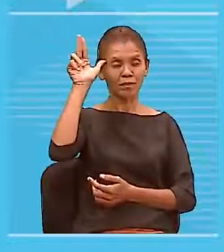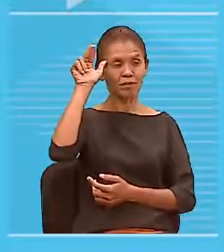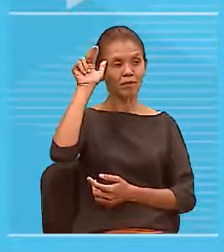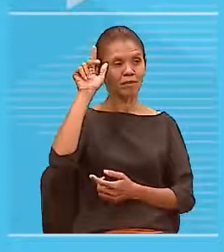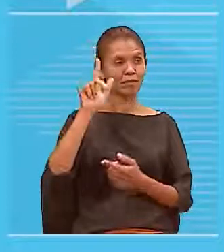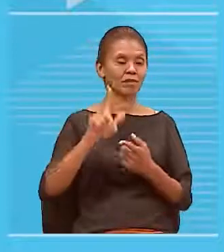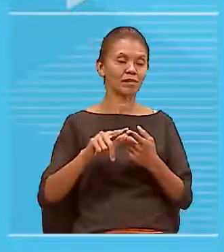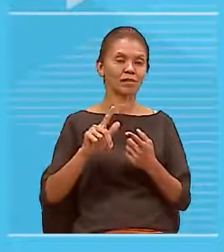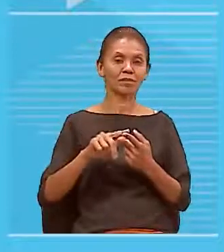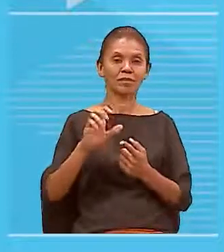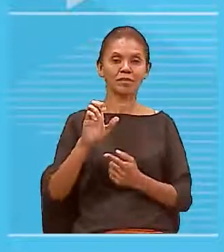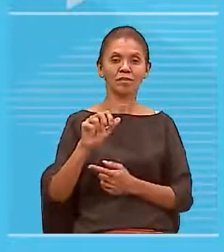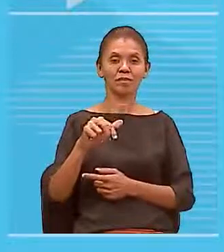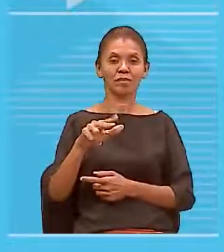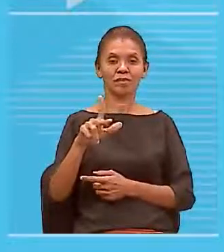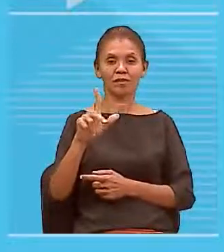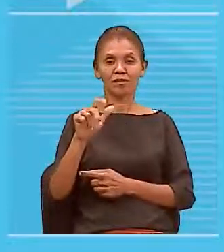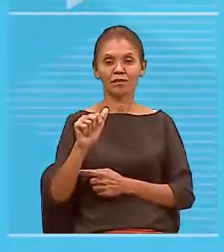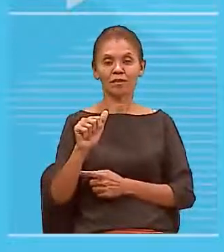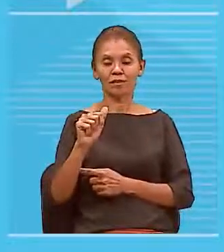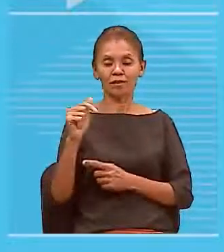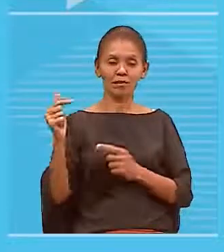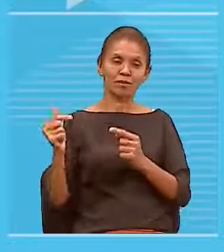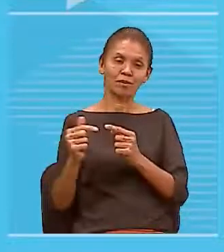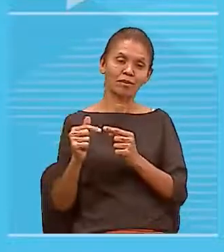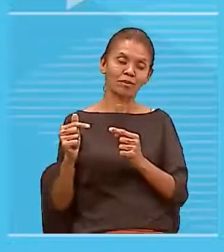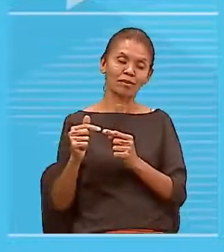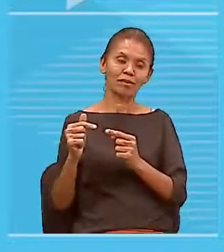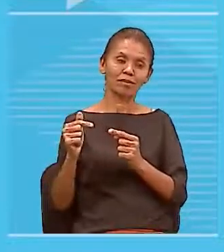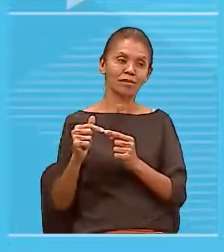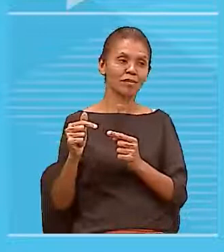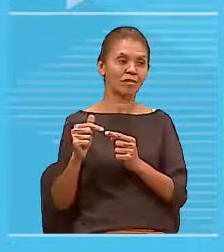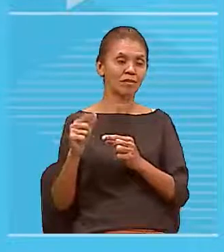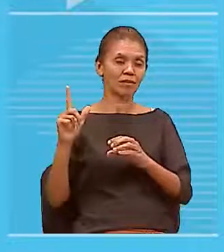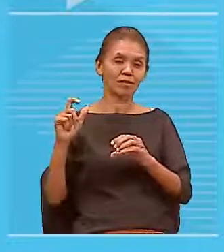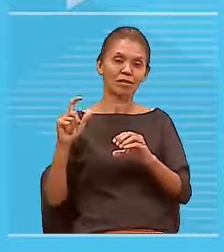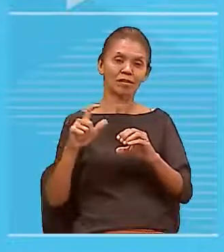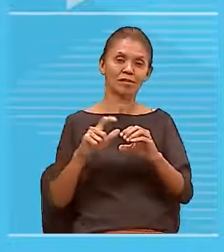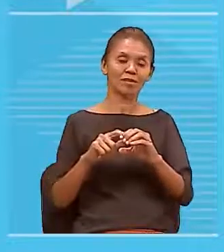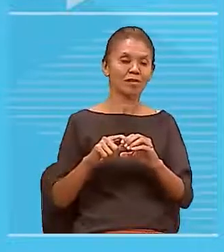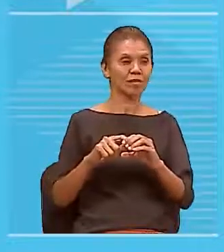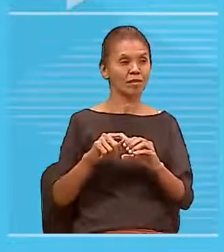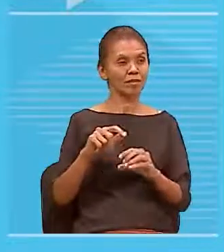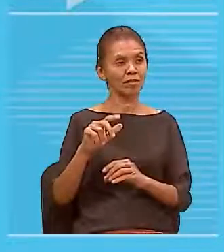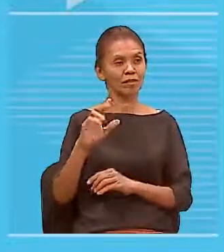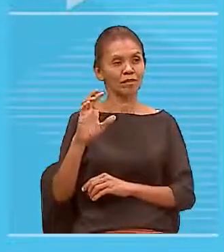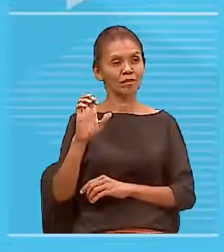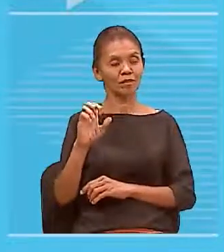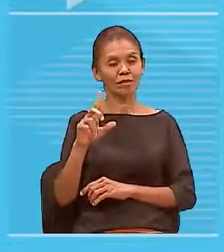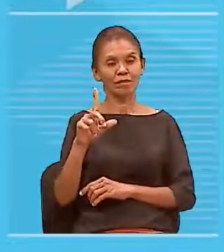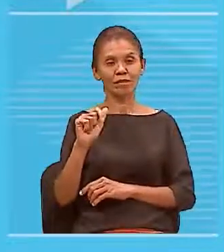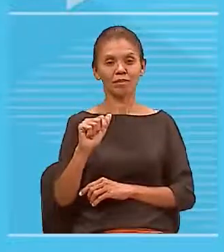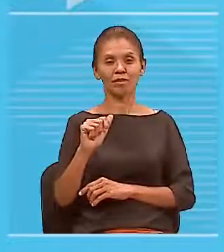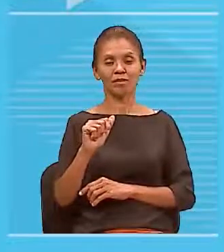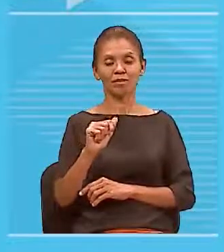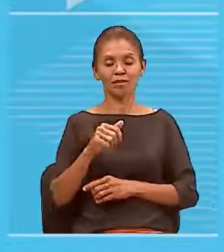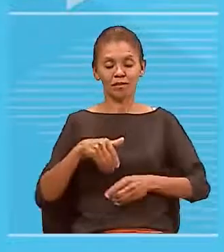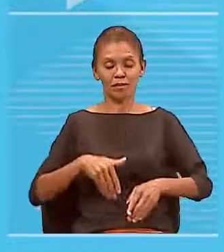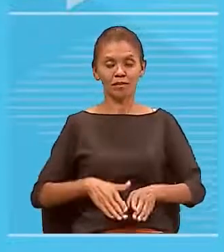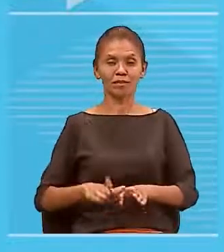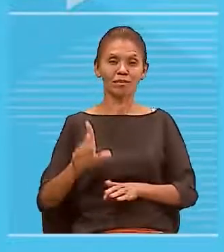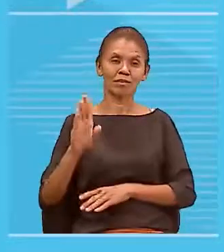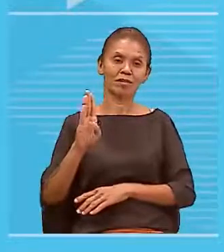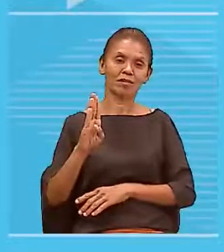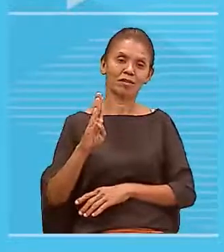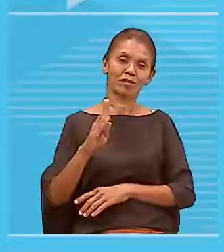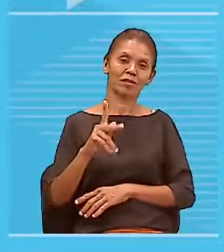a gente tem o cruzamento e eles, né, a égua vai parir um potro. Que cresce, vira uma égua de novo,